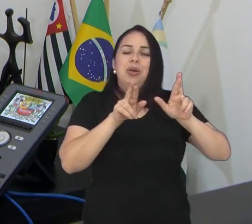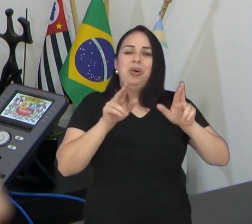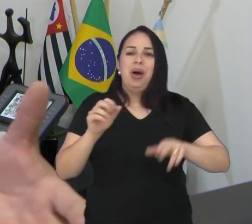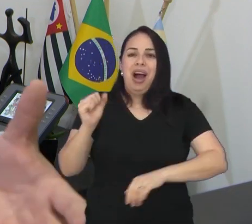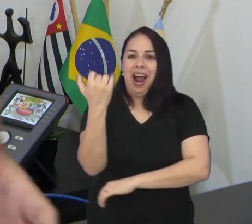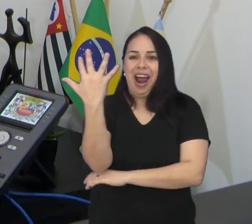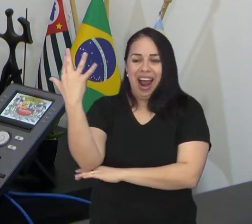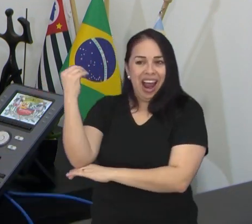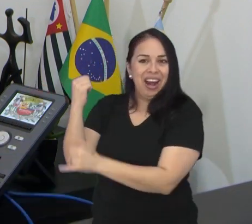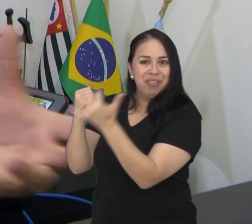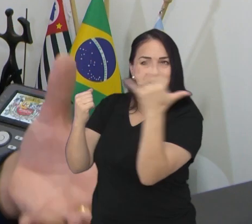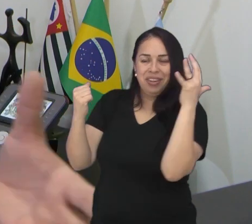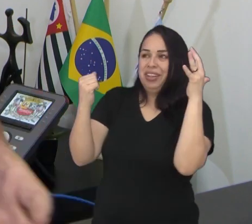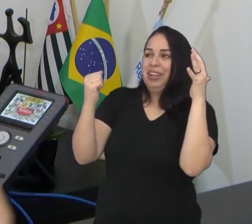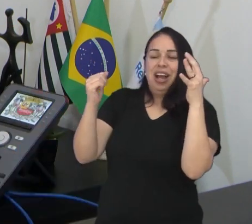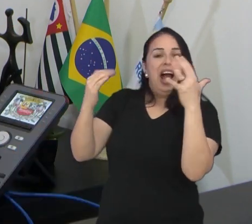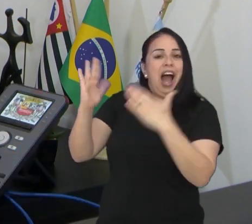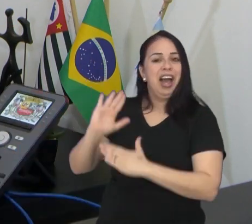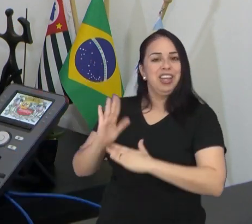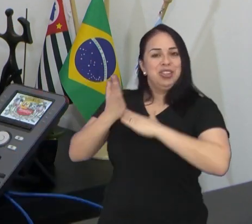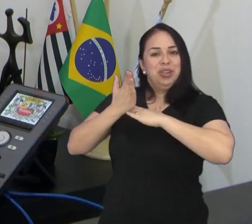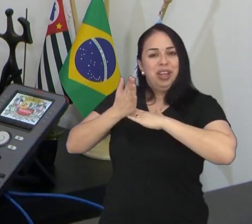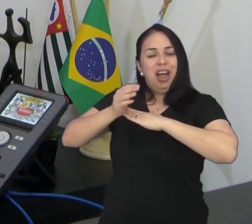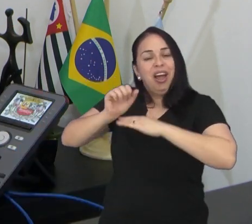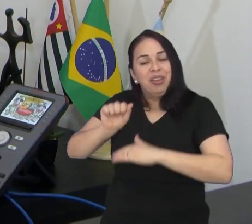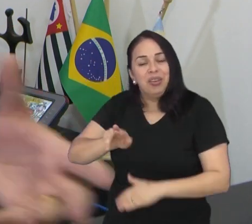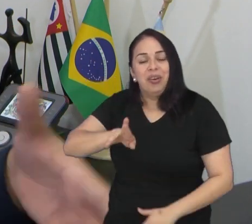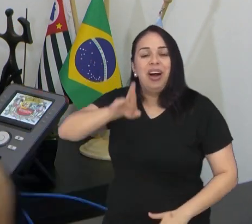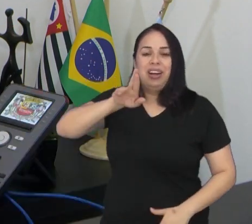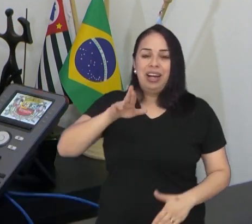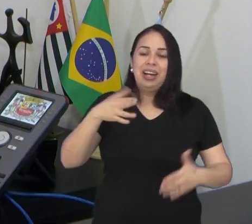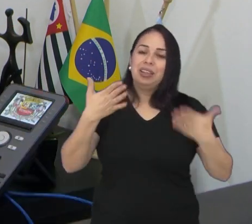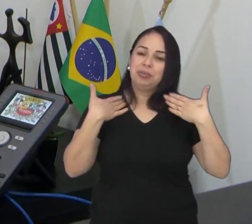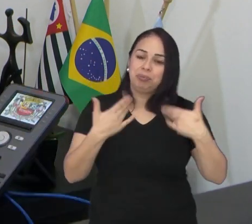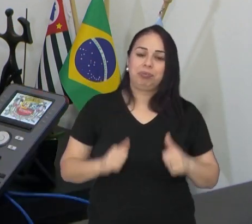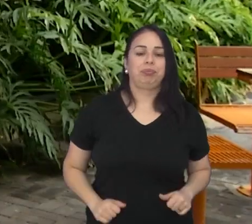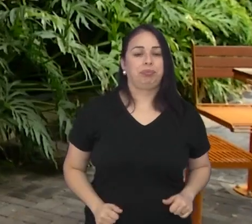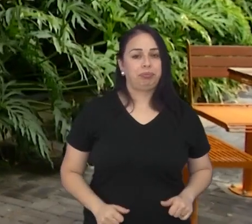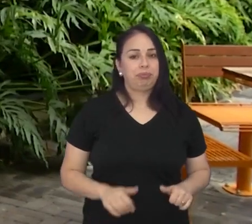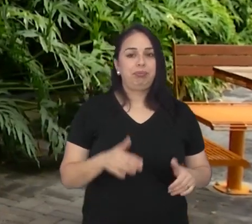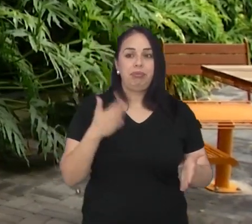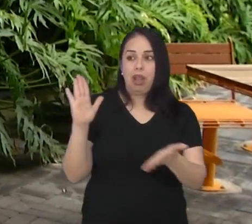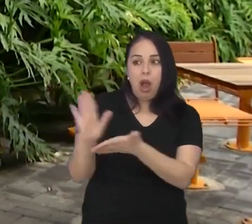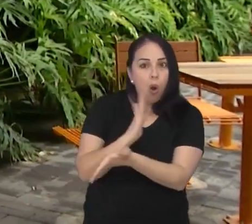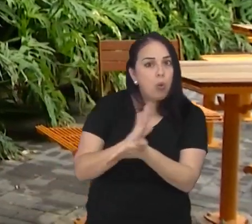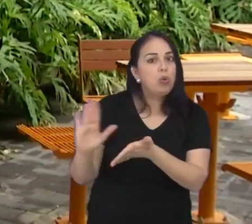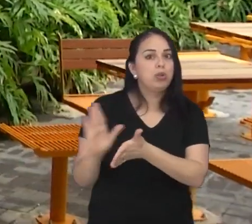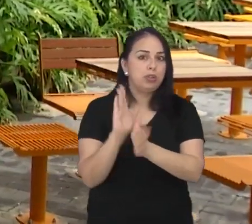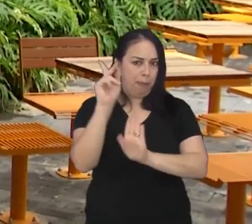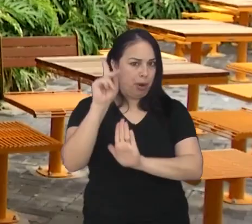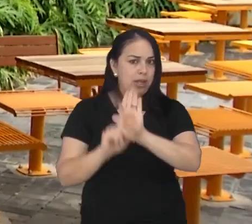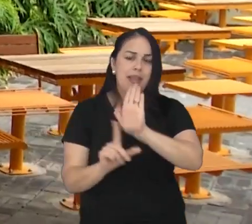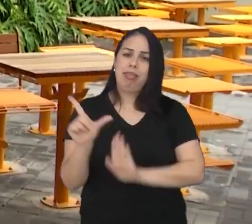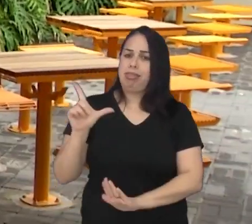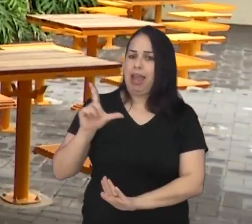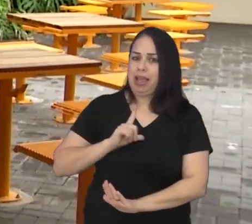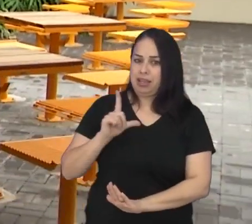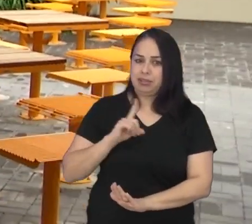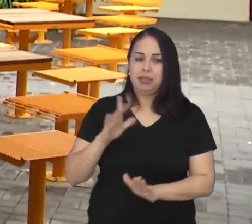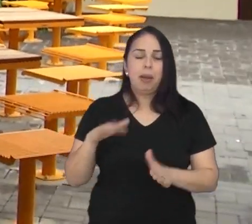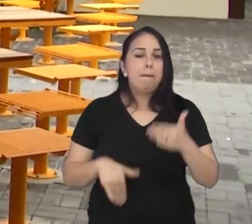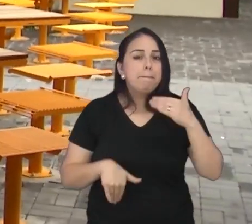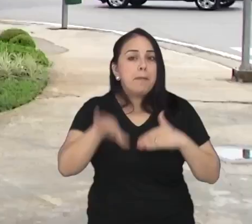As árvores são o ar-condicionado, diríamos assim, né, das cidades. A cidade já conta com alguns projetos